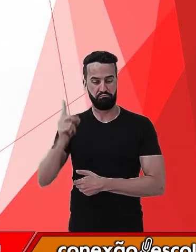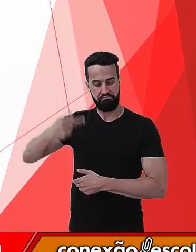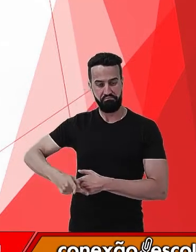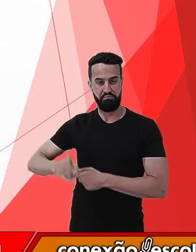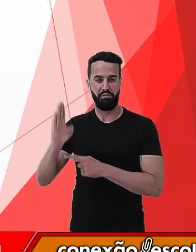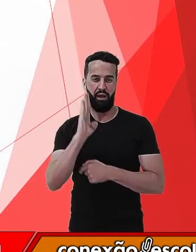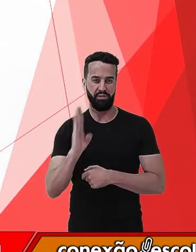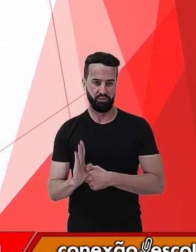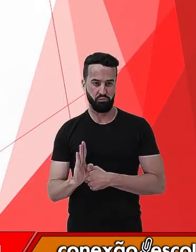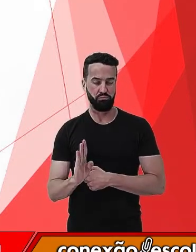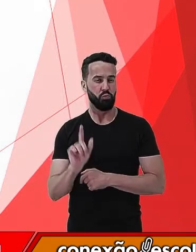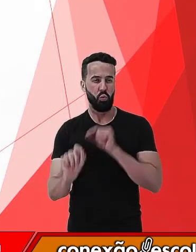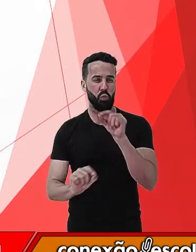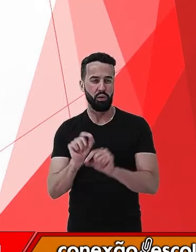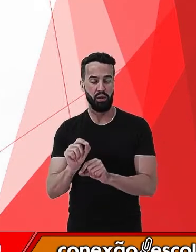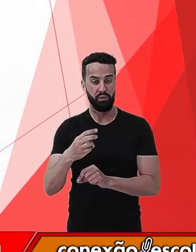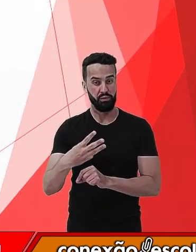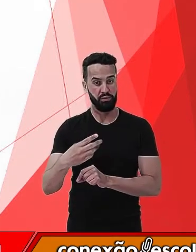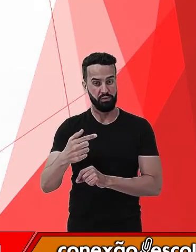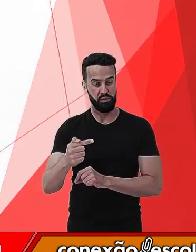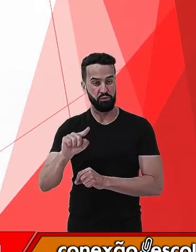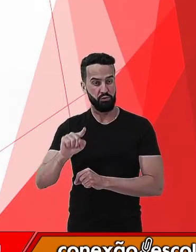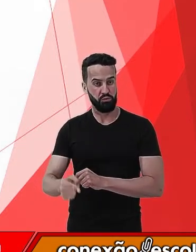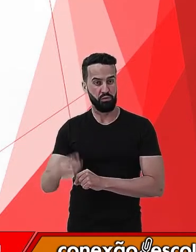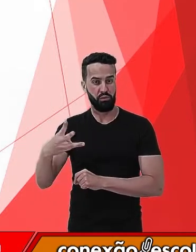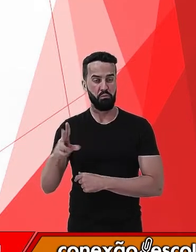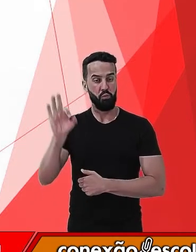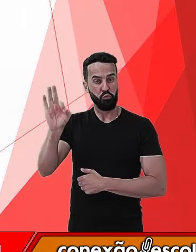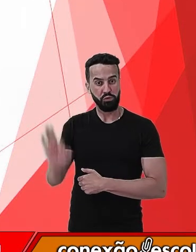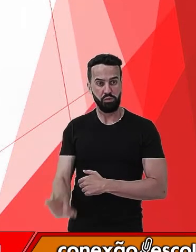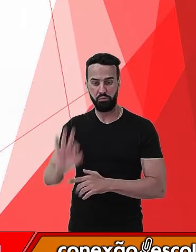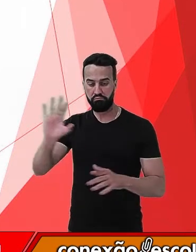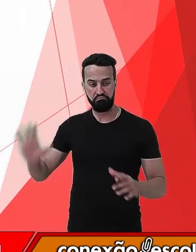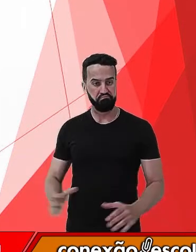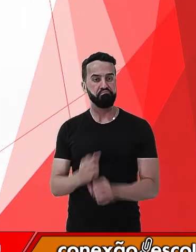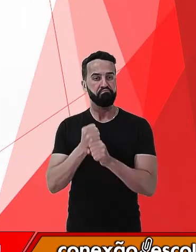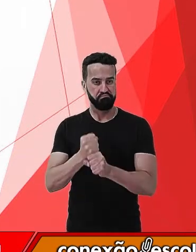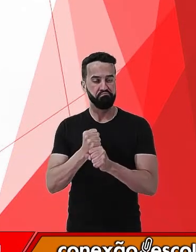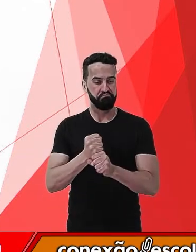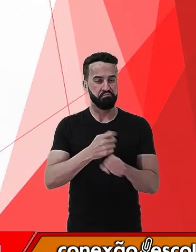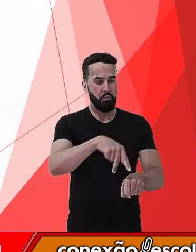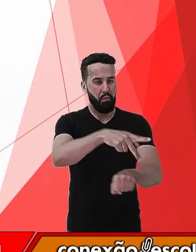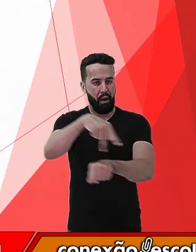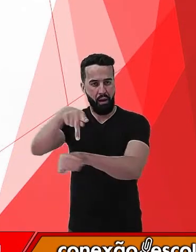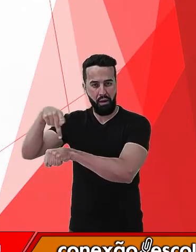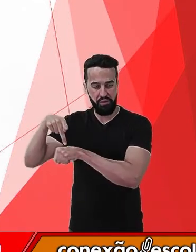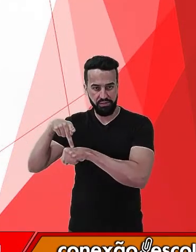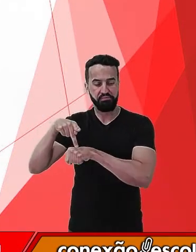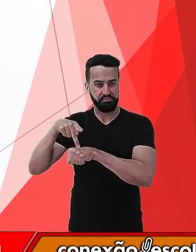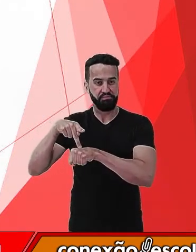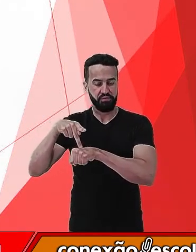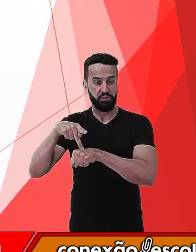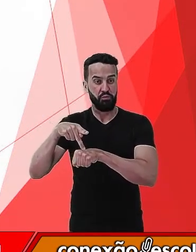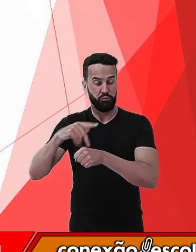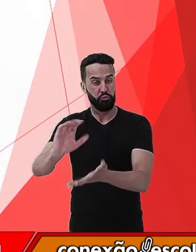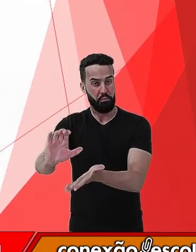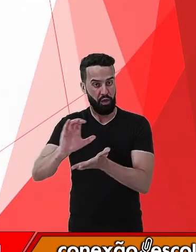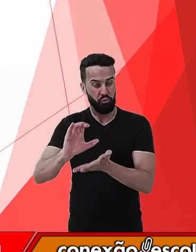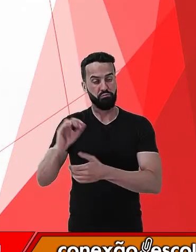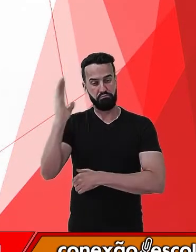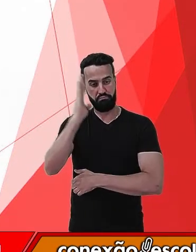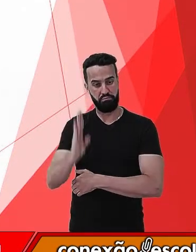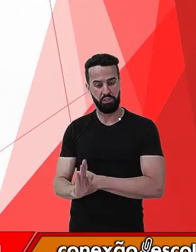eram fabricados na China eram produtos com pouquíssima tecnologia e cópias de outros